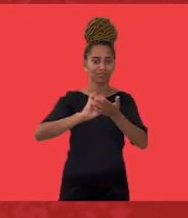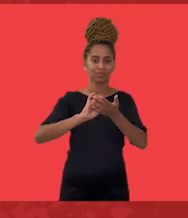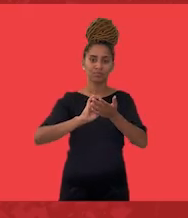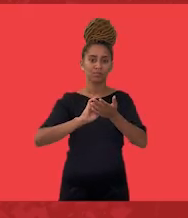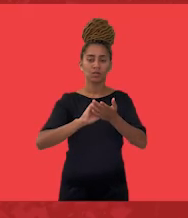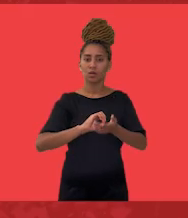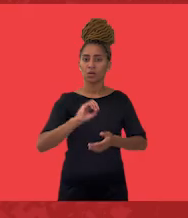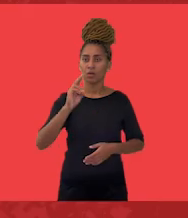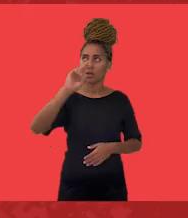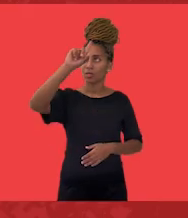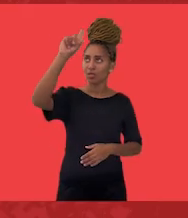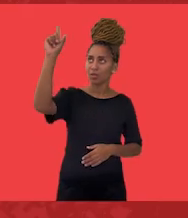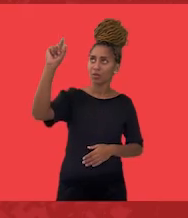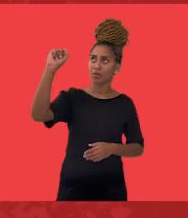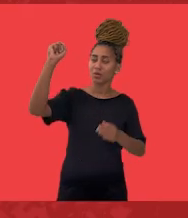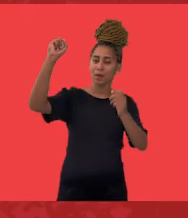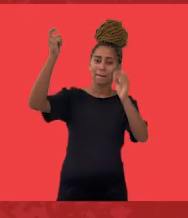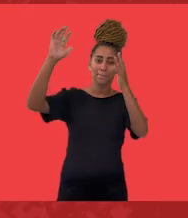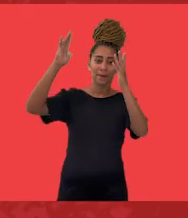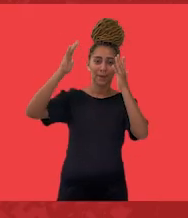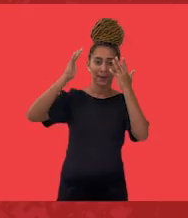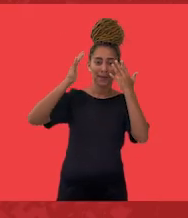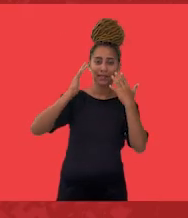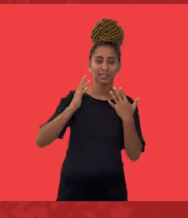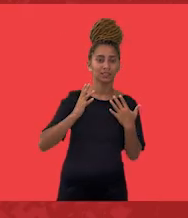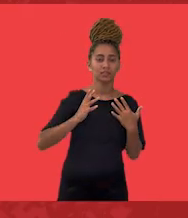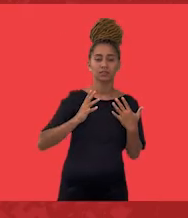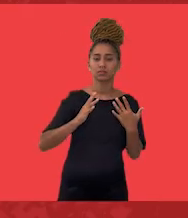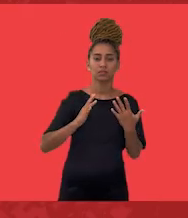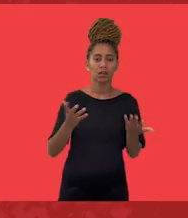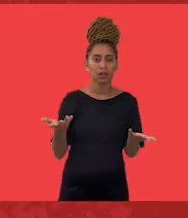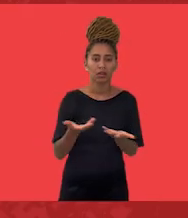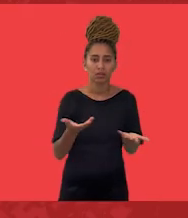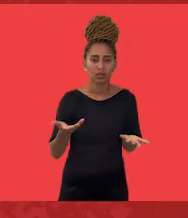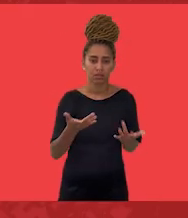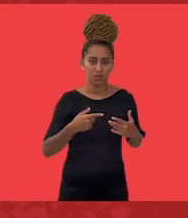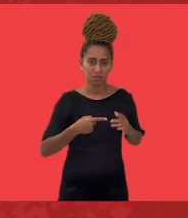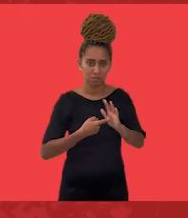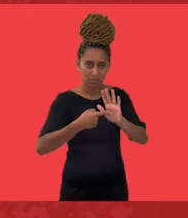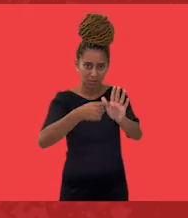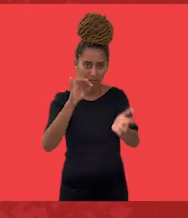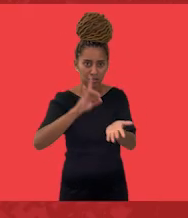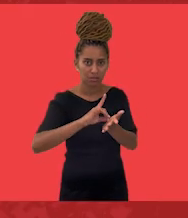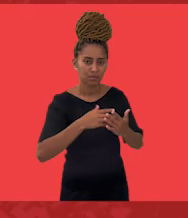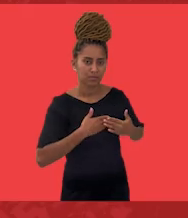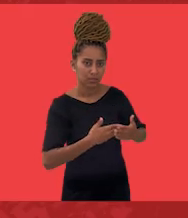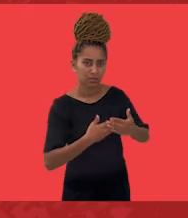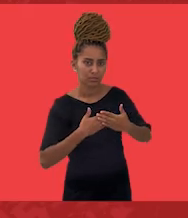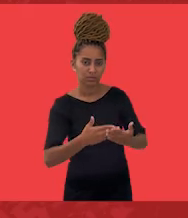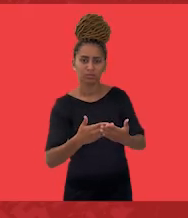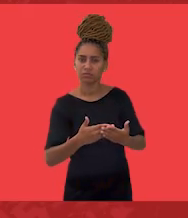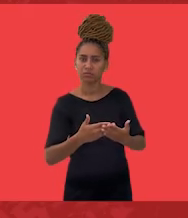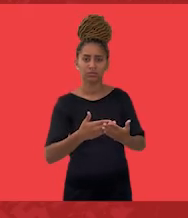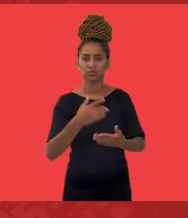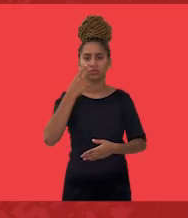embaraço. Pesa deitar-se com uma poeta, para além do frágil corpo. Há palavras,